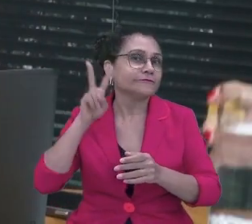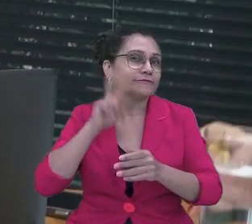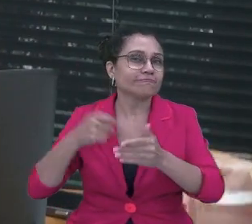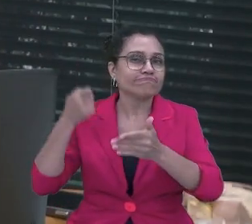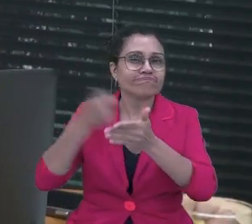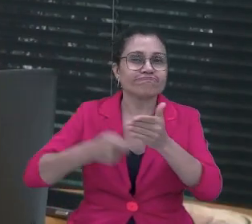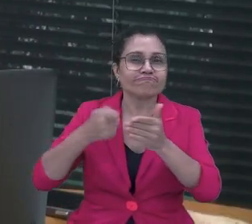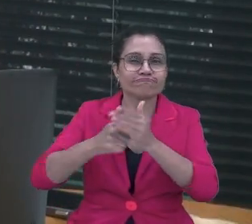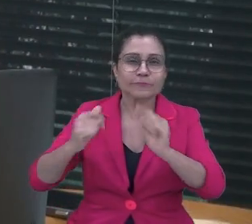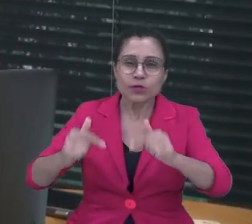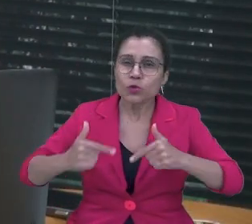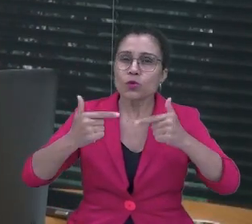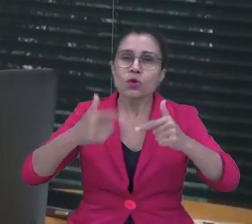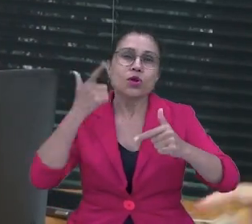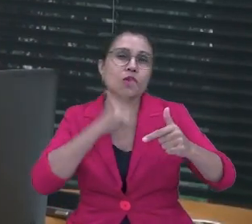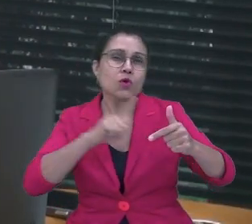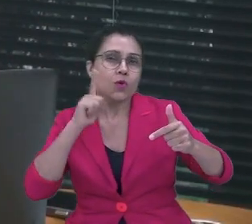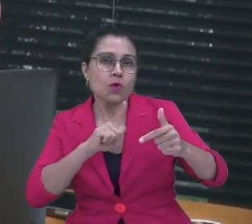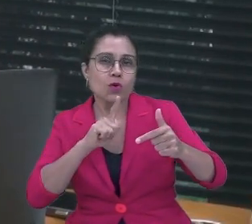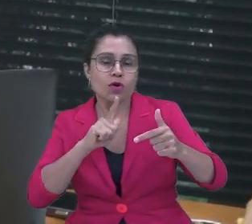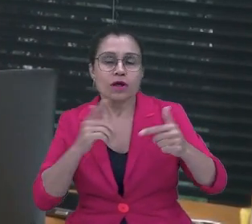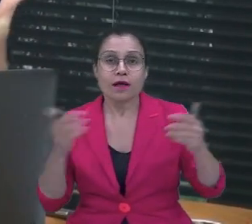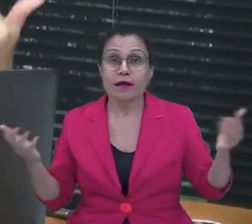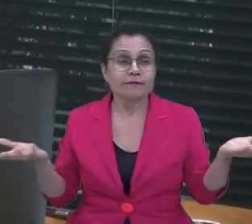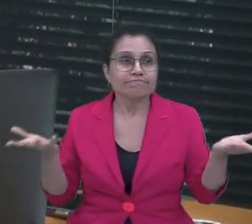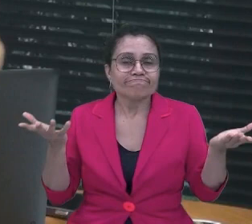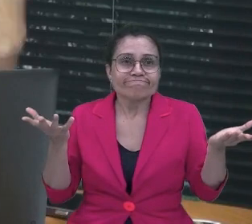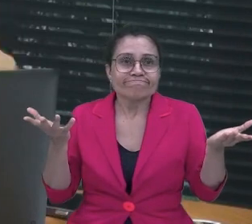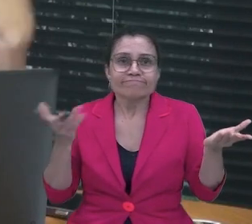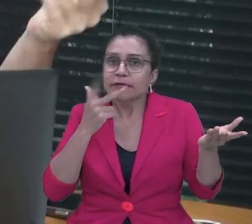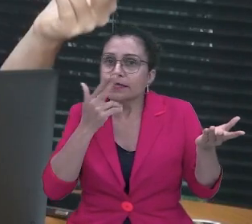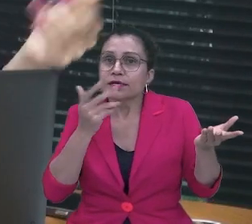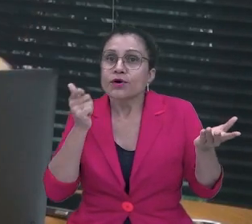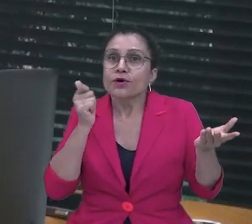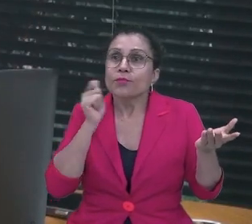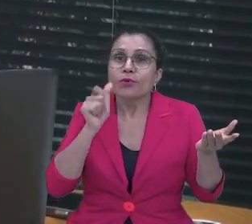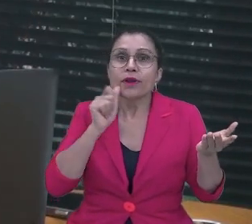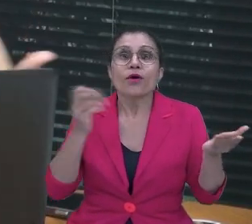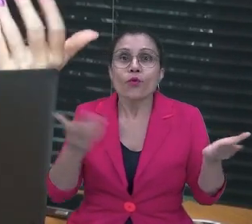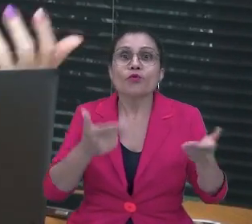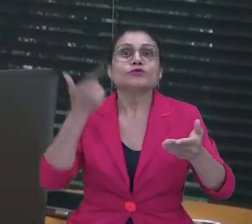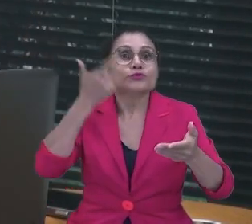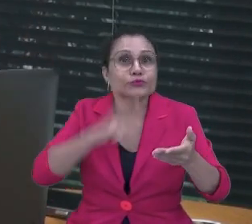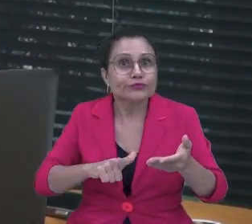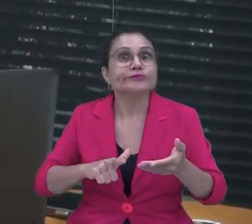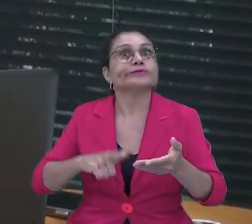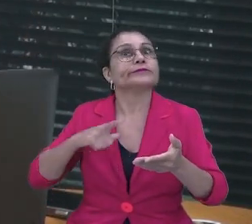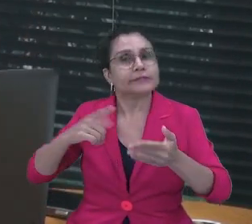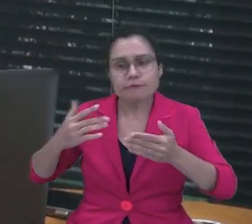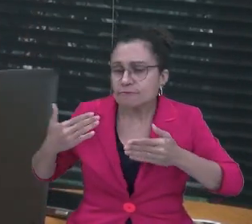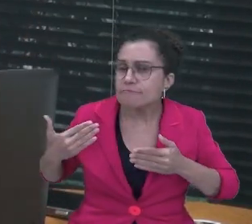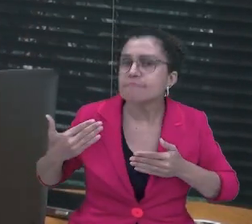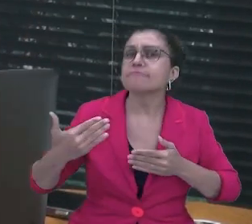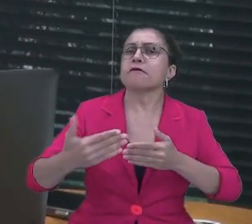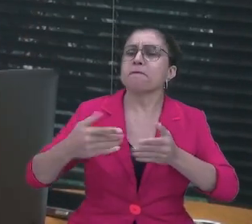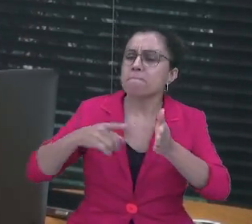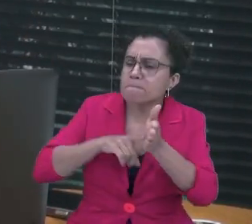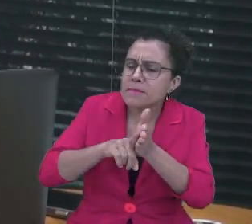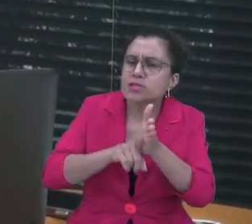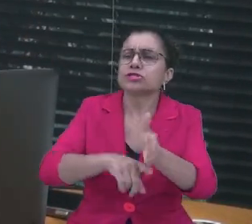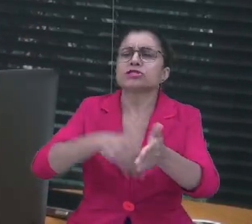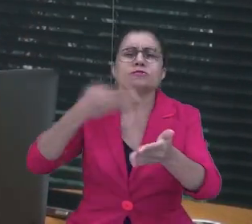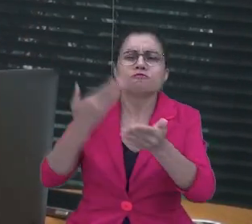essas conquistas. E engraçado porque as mulheres hoje que estão ainda nessa luta, temos muitas mulheres à frente,